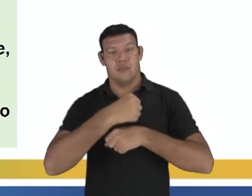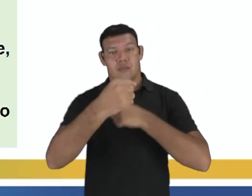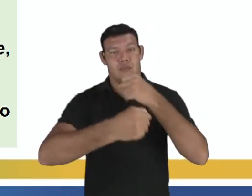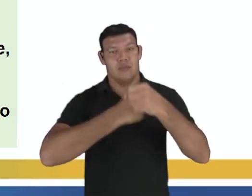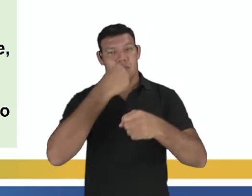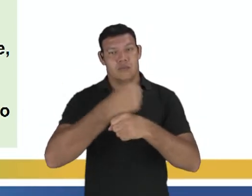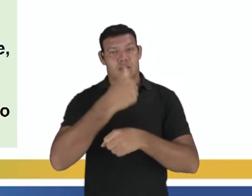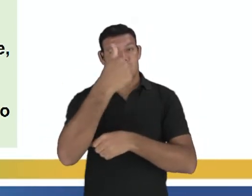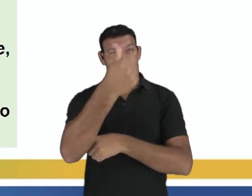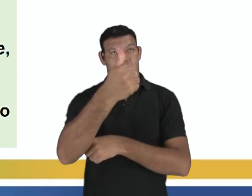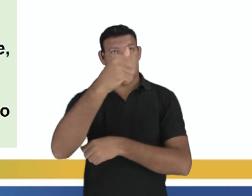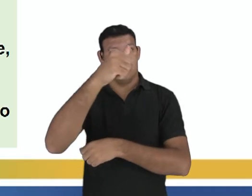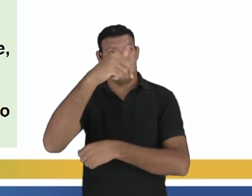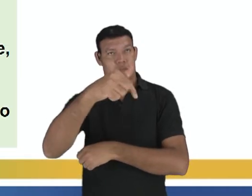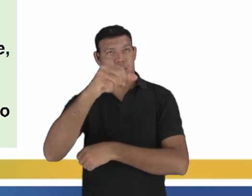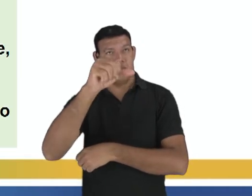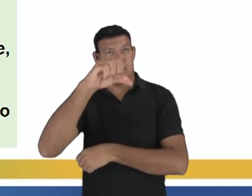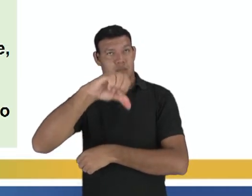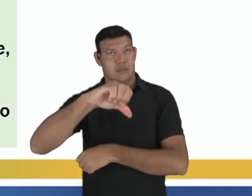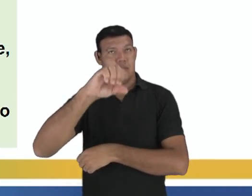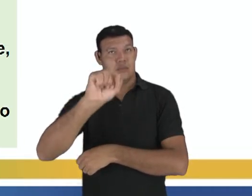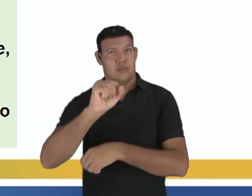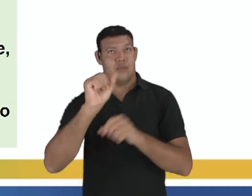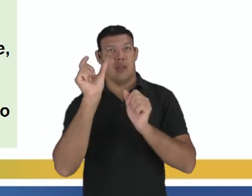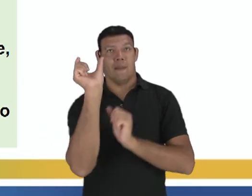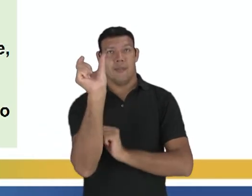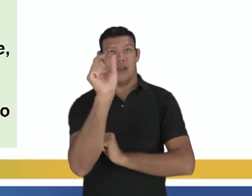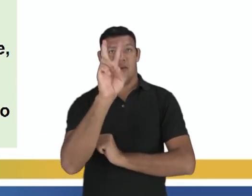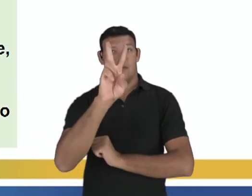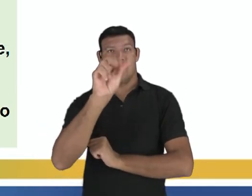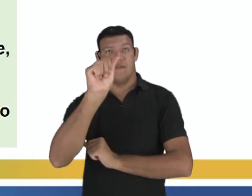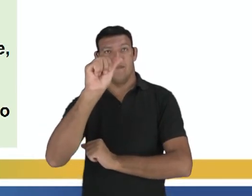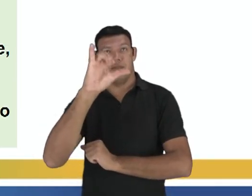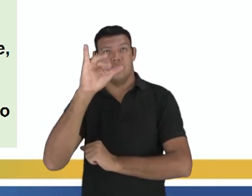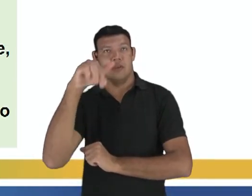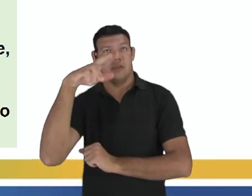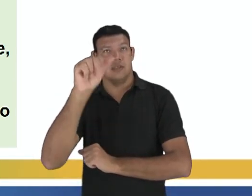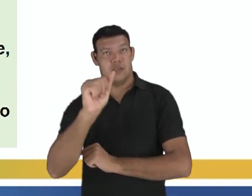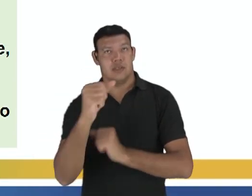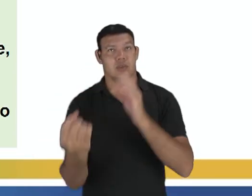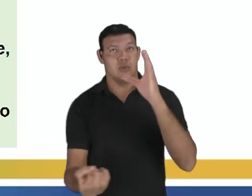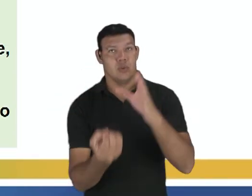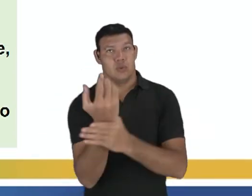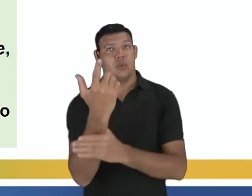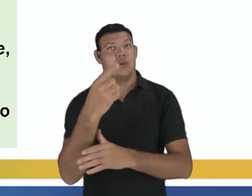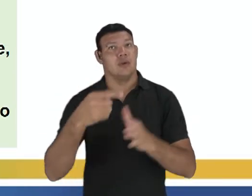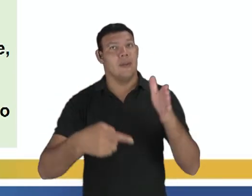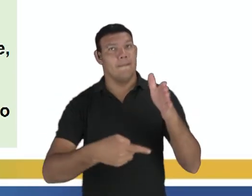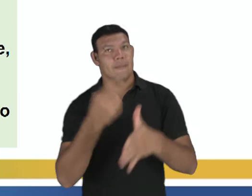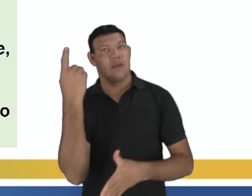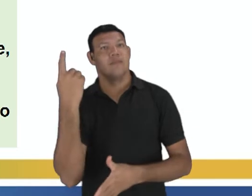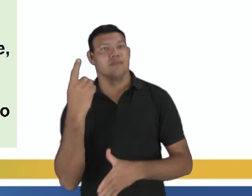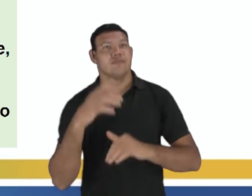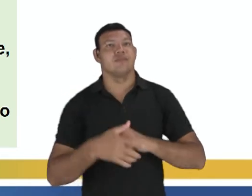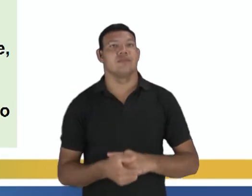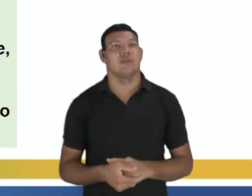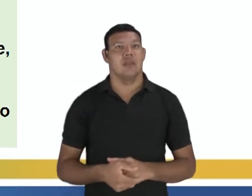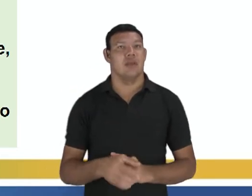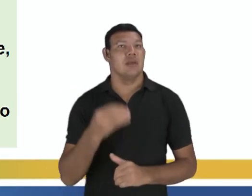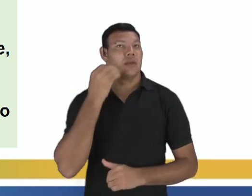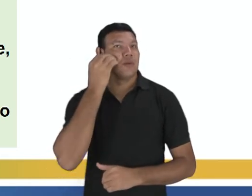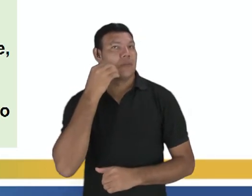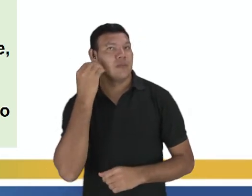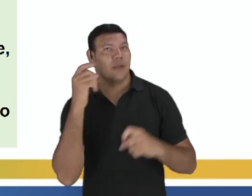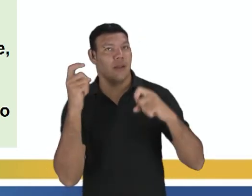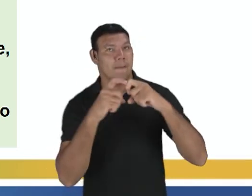telinha. Ó. Foi em 1798 que o termo vacina surgiu pela primeira vez, graças a uma experiência do médico inglês